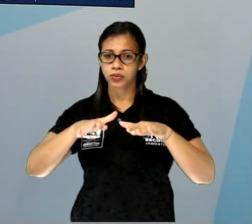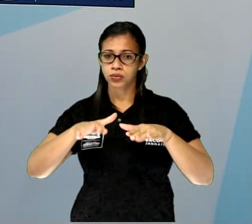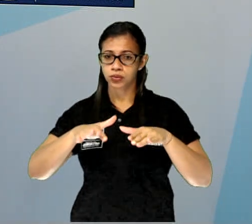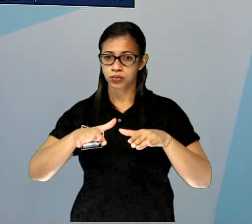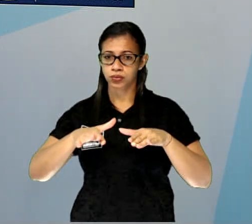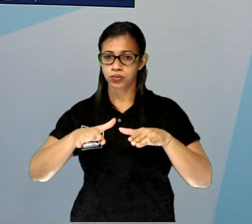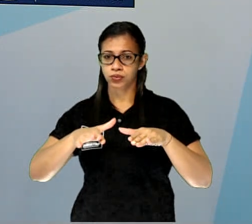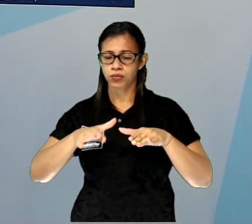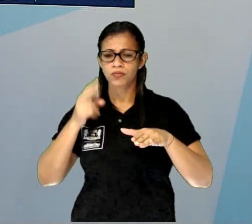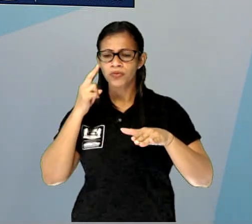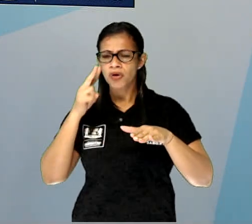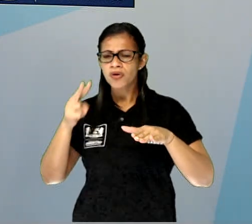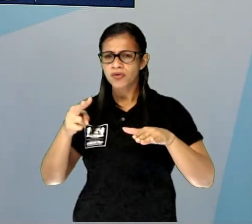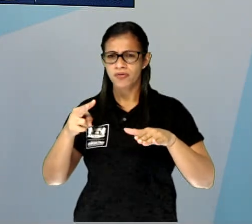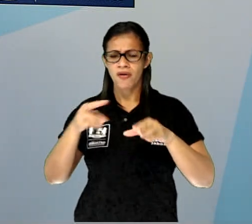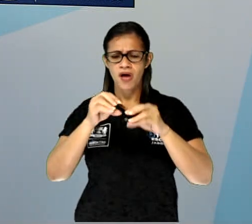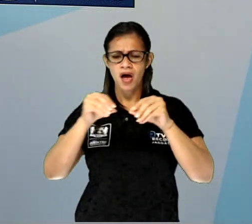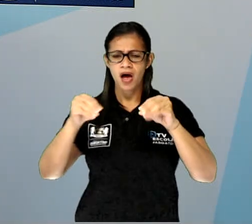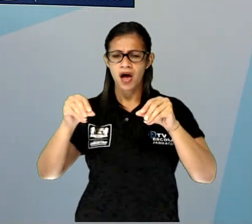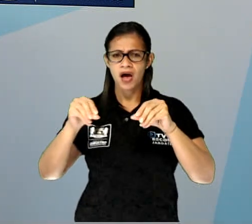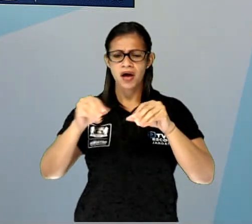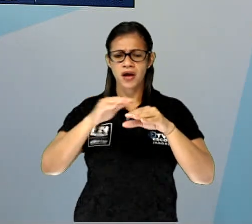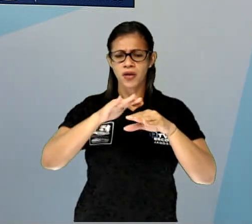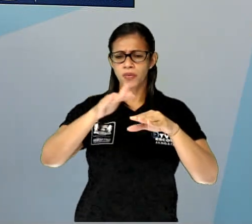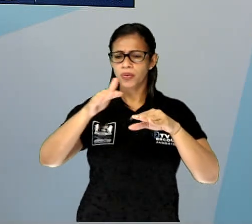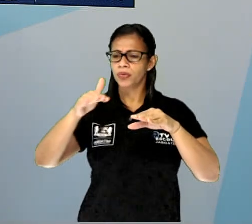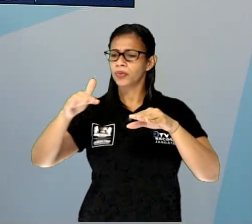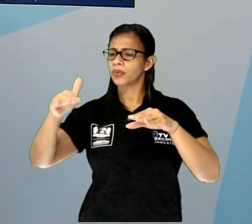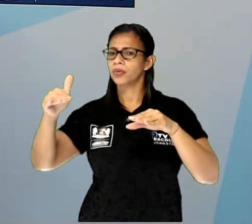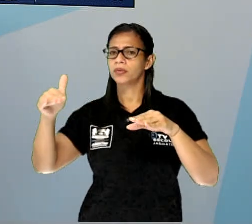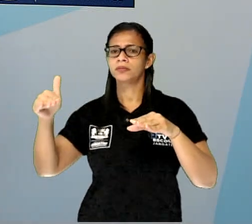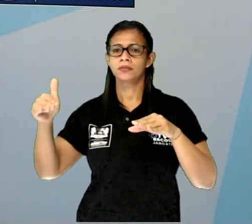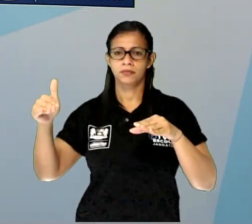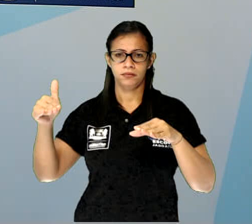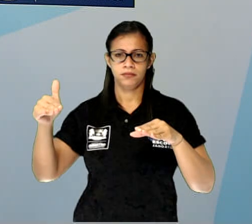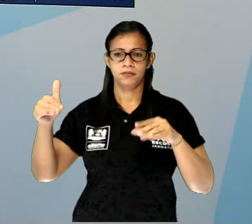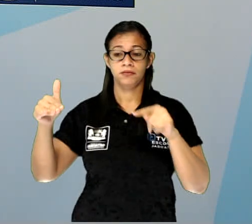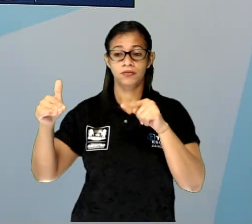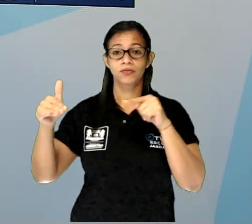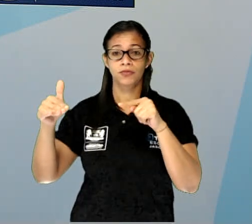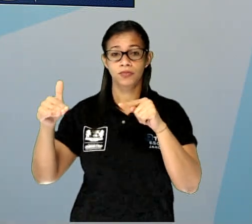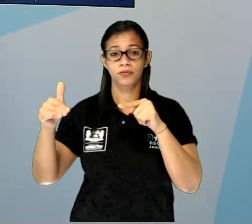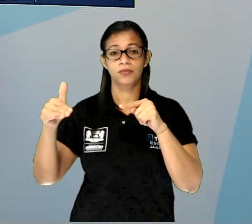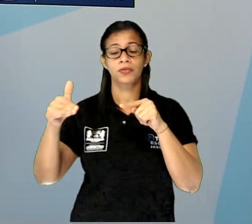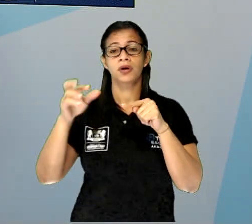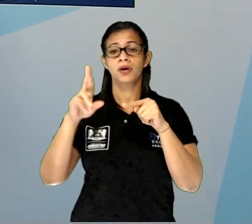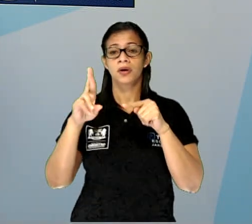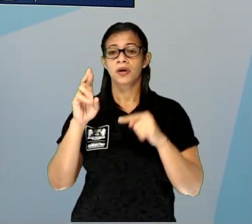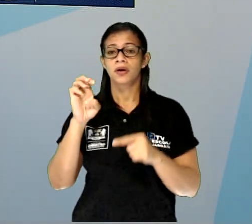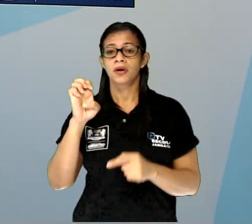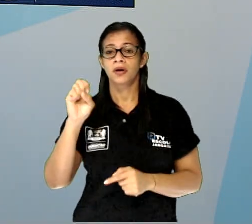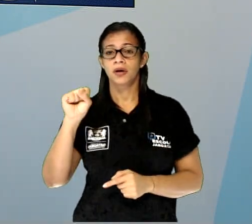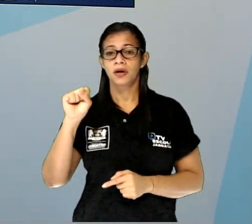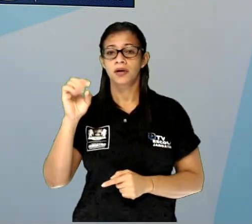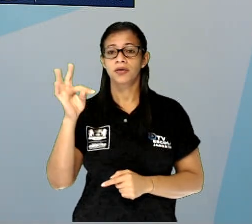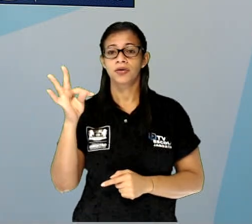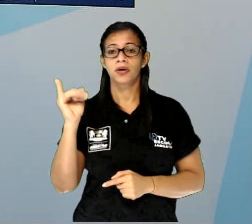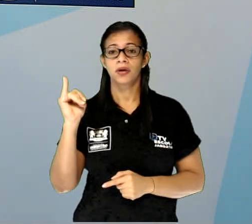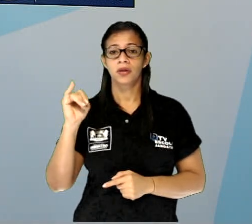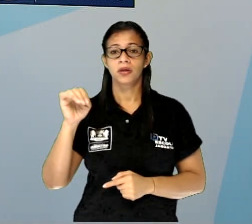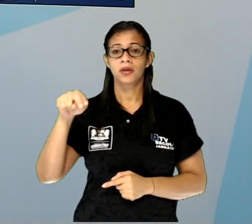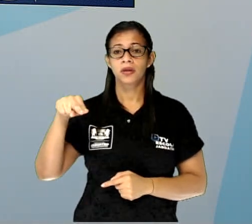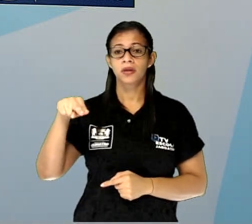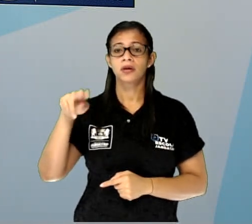de areia paralelo à costa lá. Isso é chamado de restinga, tá bom? E nós temos uma área